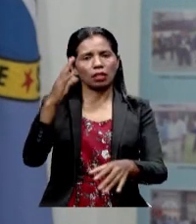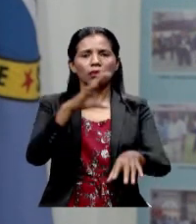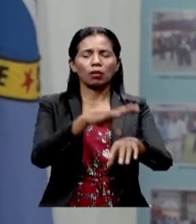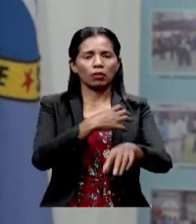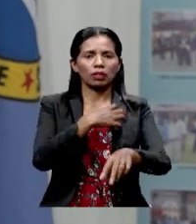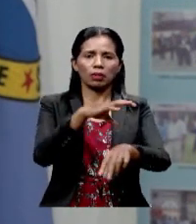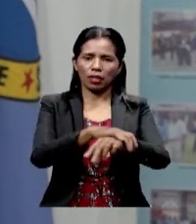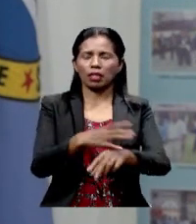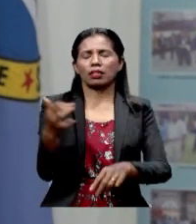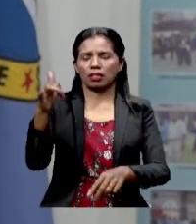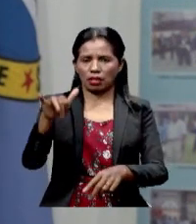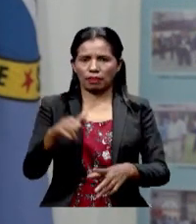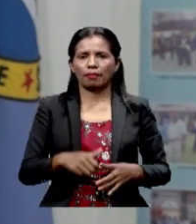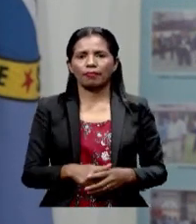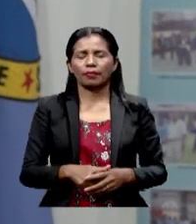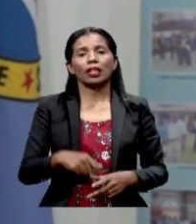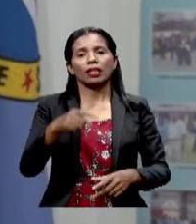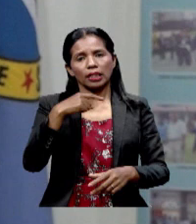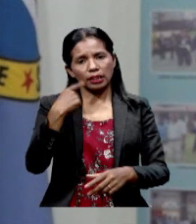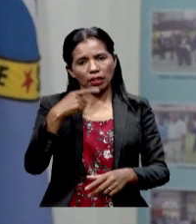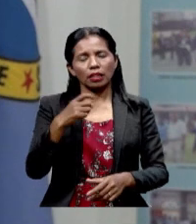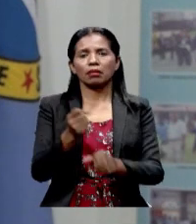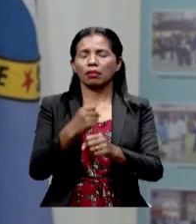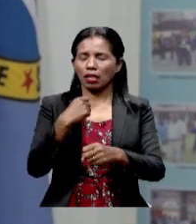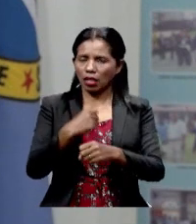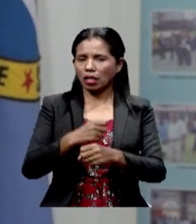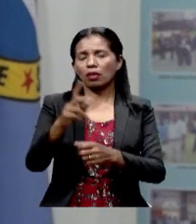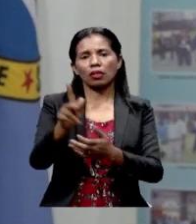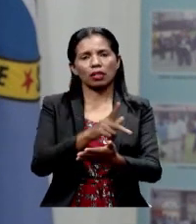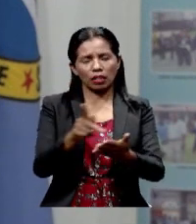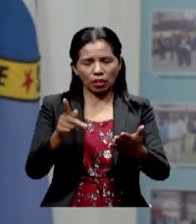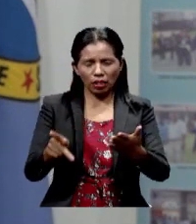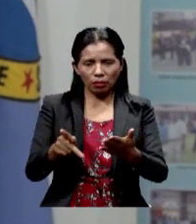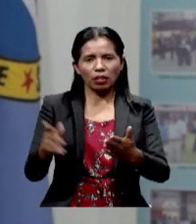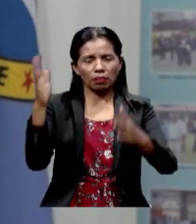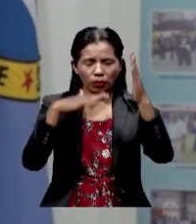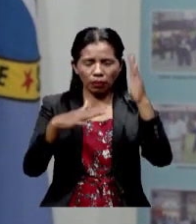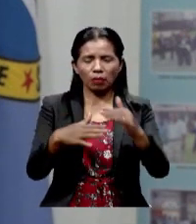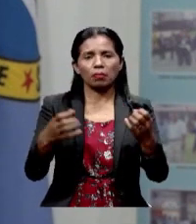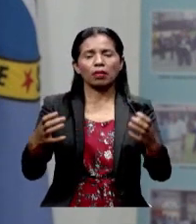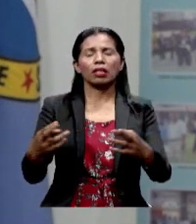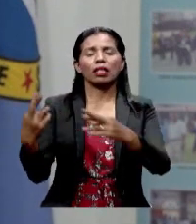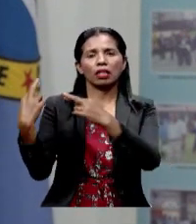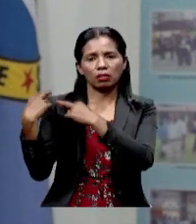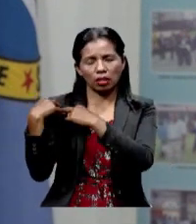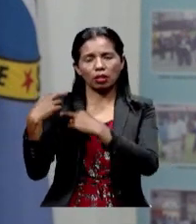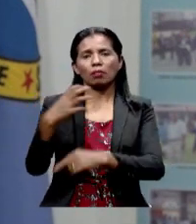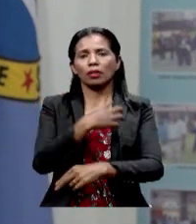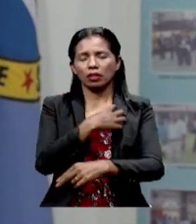cara reafirma tan, se red ma comete acto crime público, ne responsabilidade comando PNTL ni ato buka